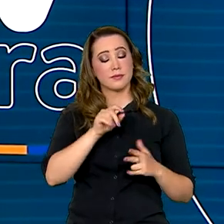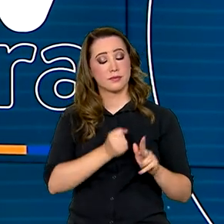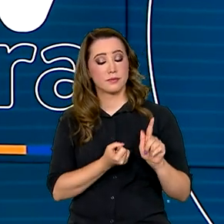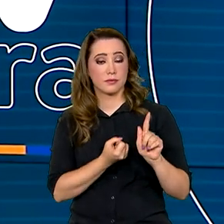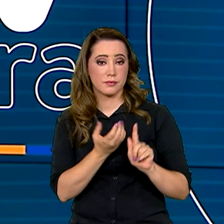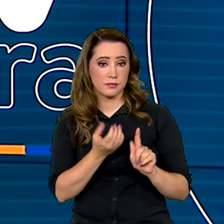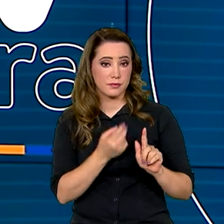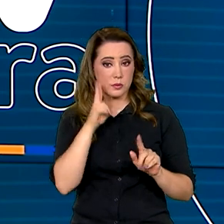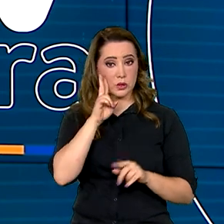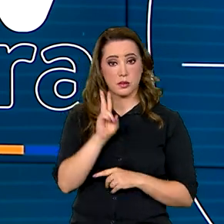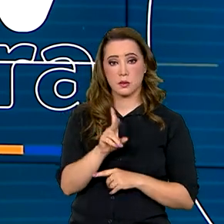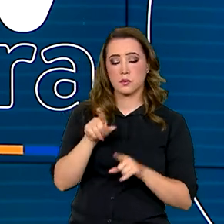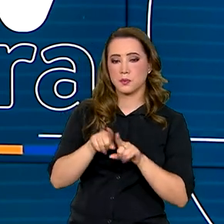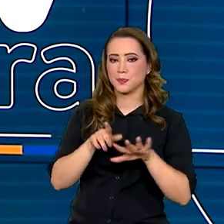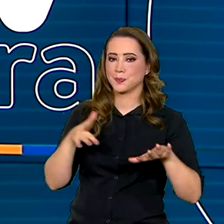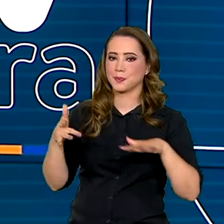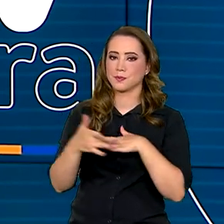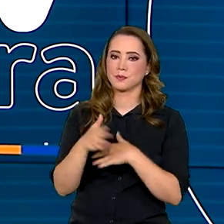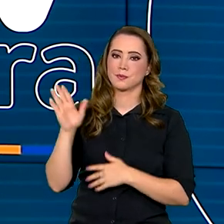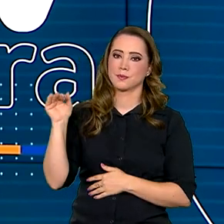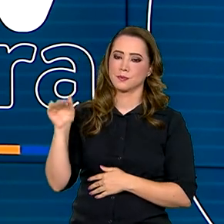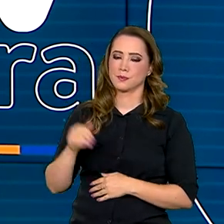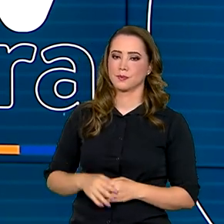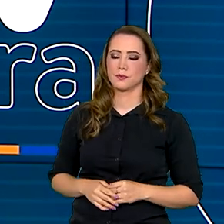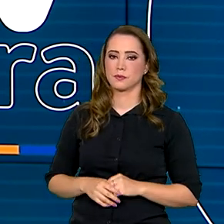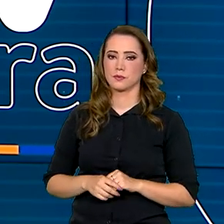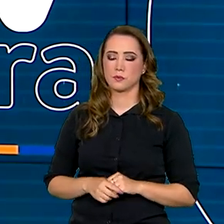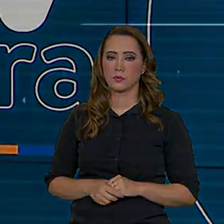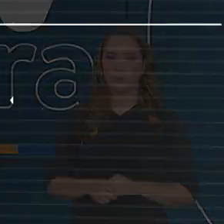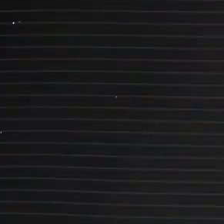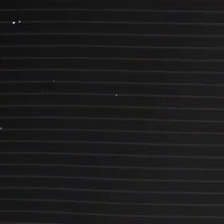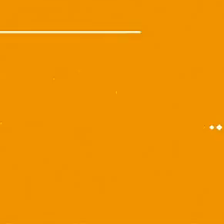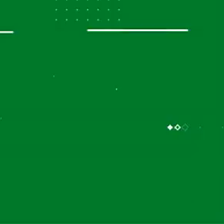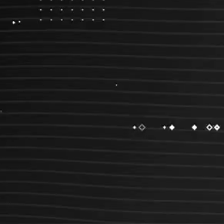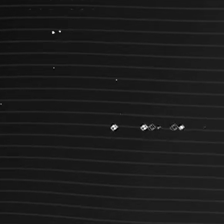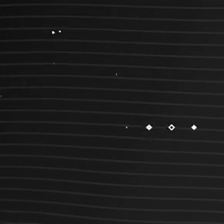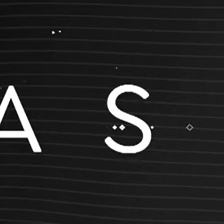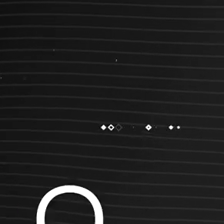programação e também nas redes sociais até a próxima